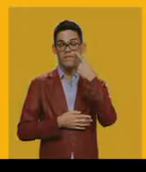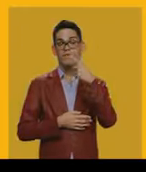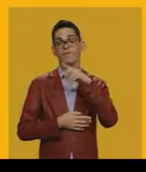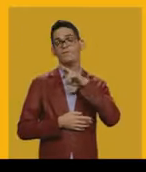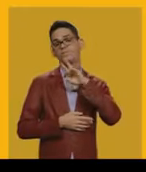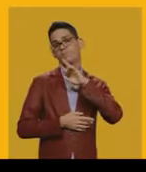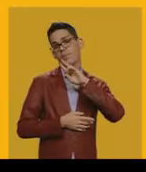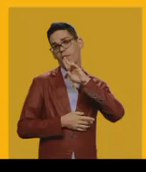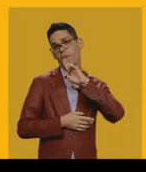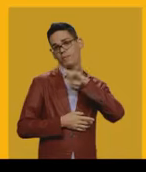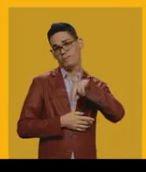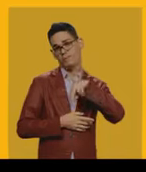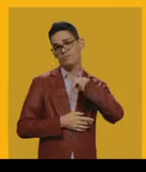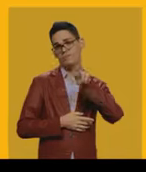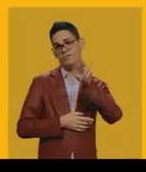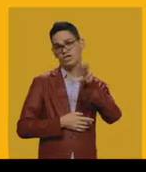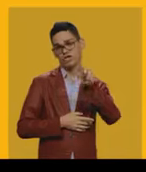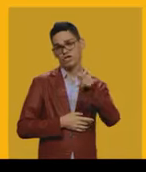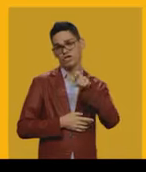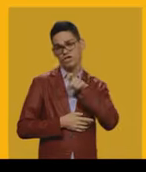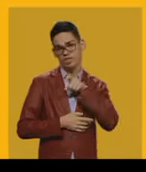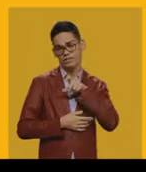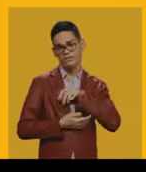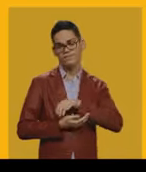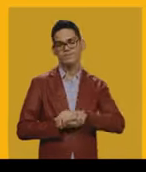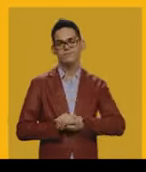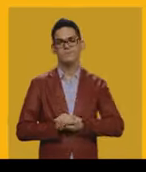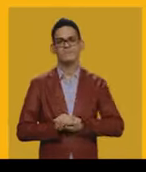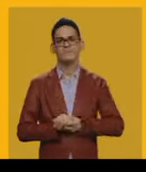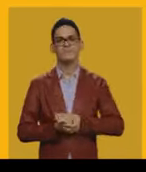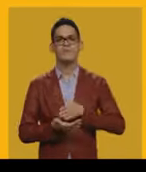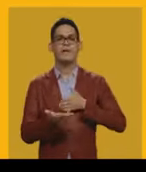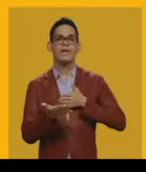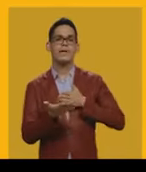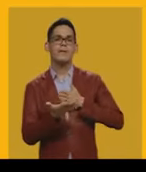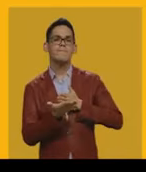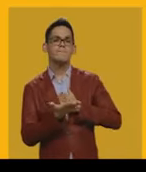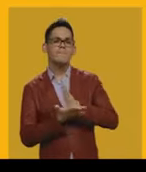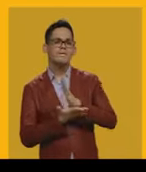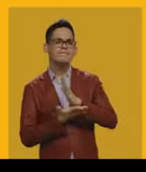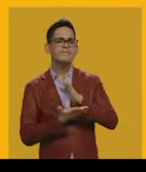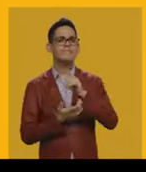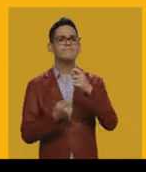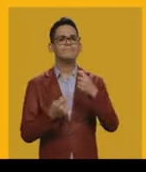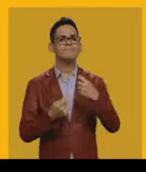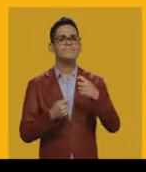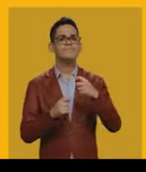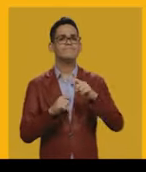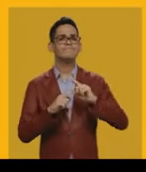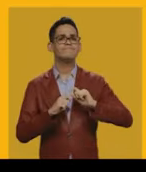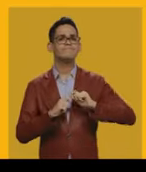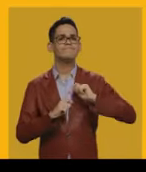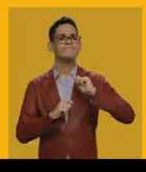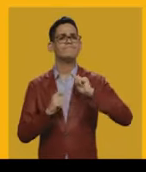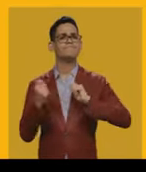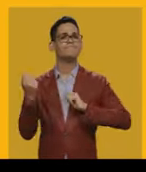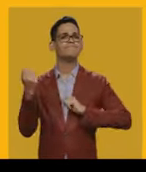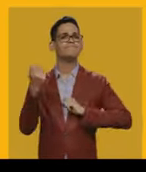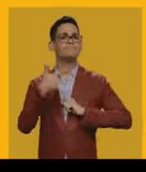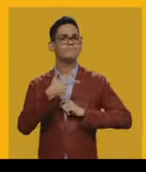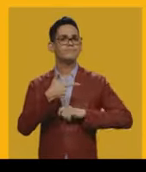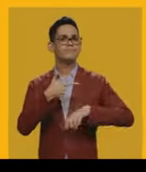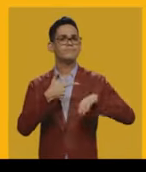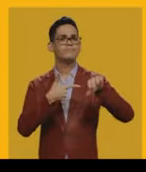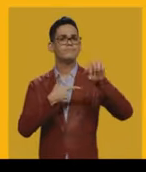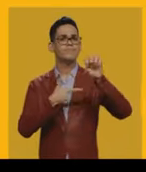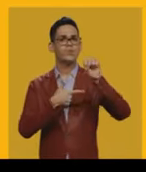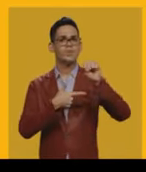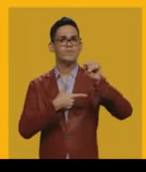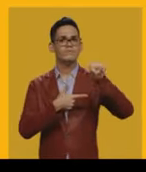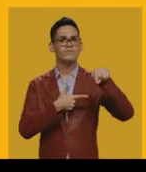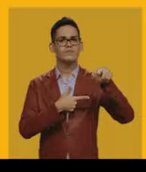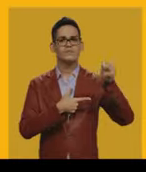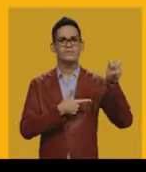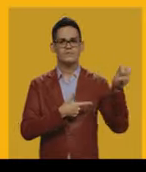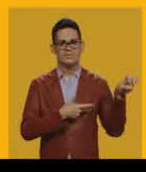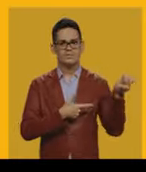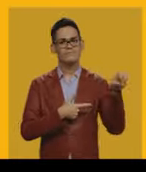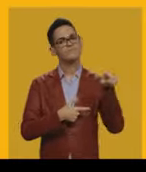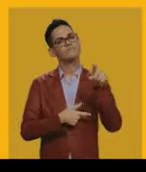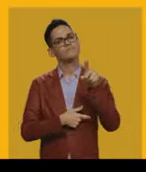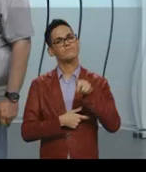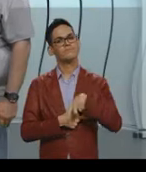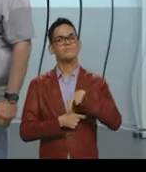ele fosse aprovado, a sua nota final deveria ser igual ou maior que 8,5. Lembrando que a nota final equivale à média aritmética